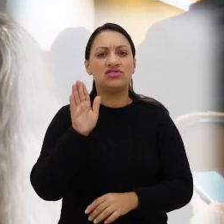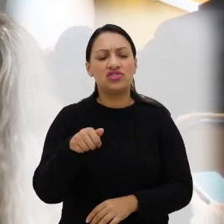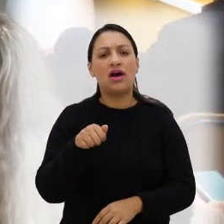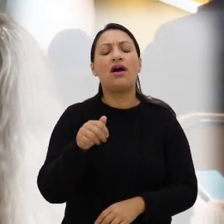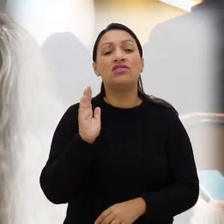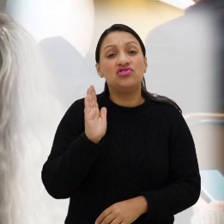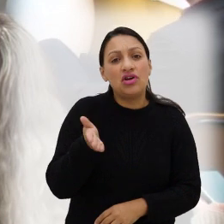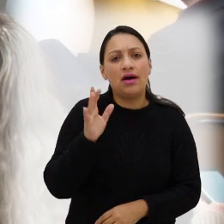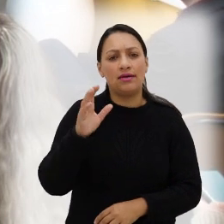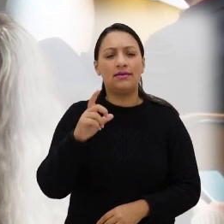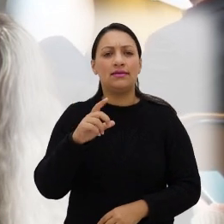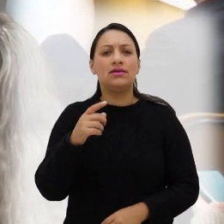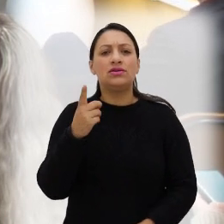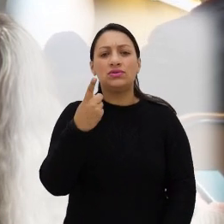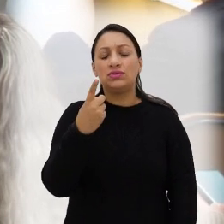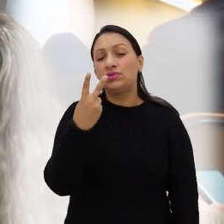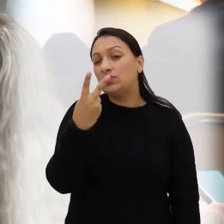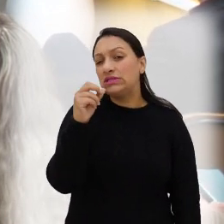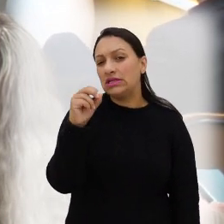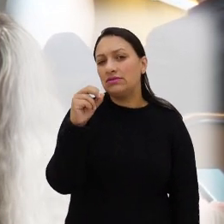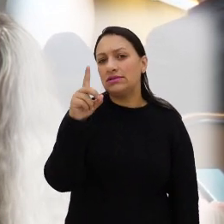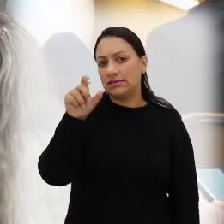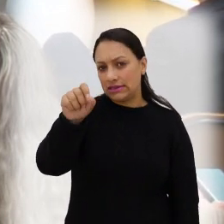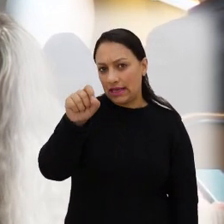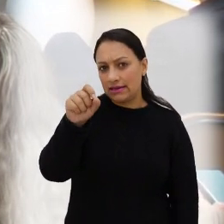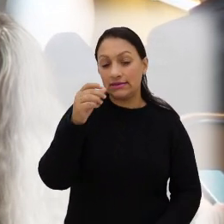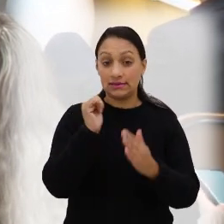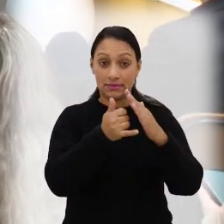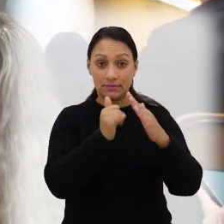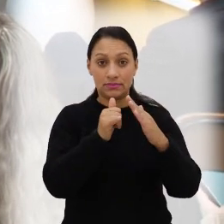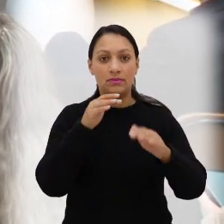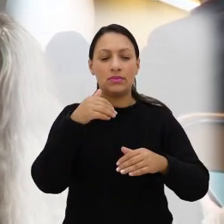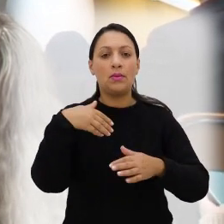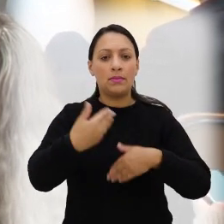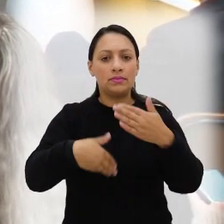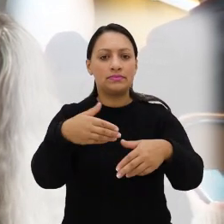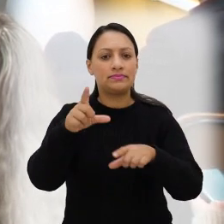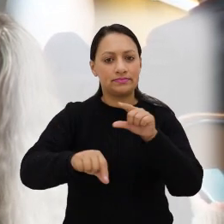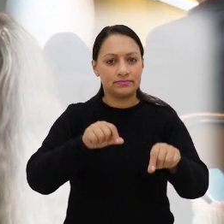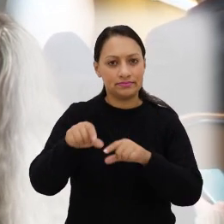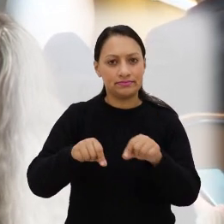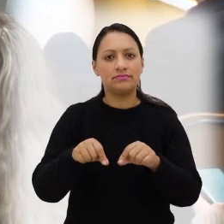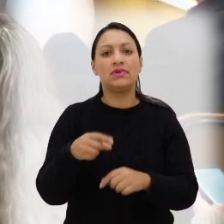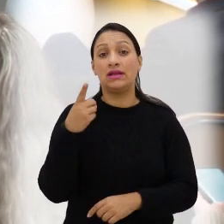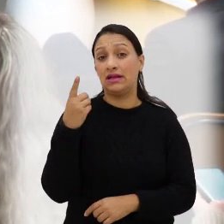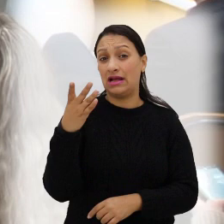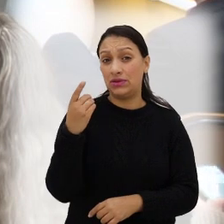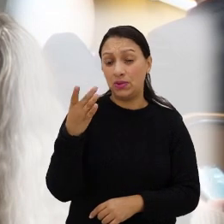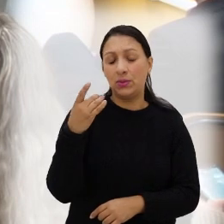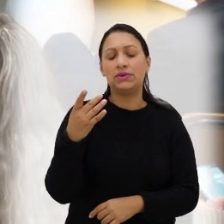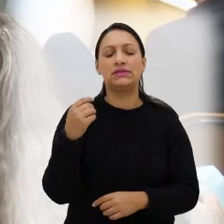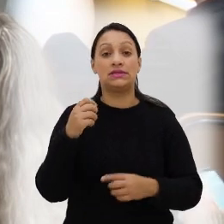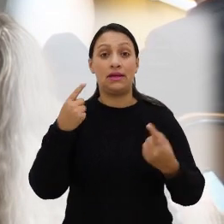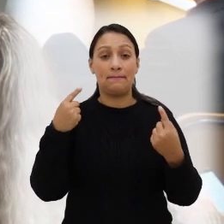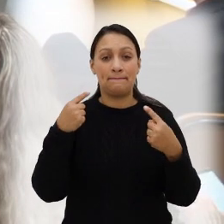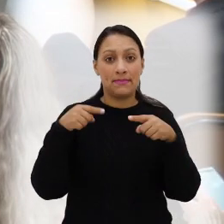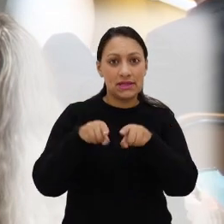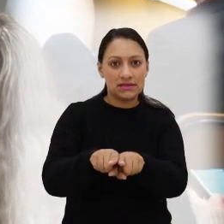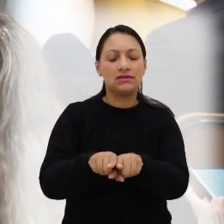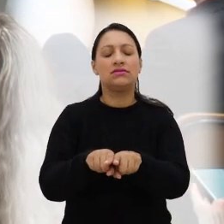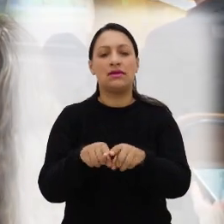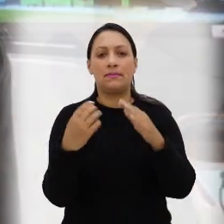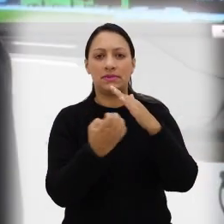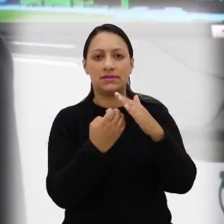de 210 startups no processo de seleção, consolidou 14 parcerias com empresas âncoras,